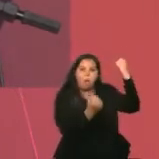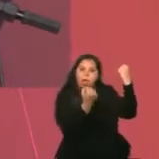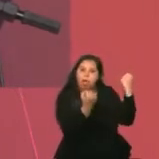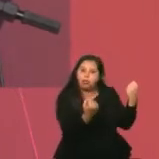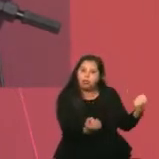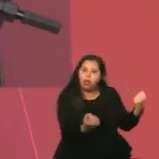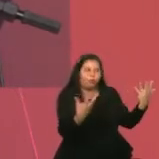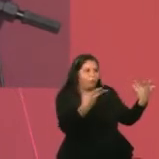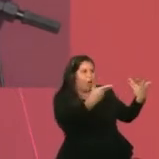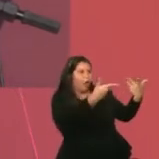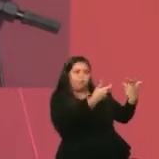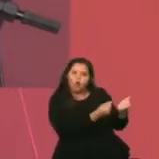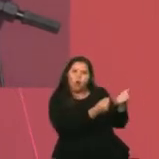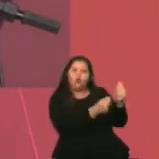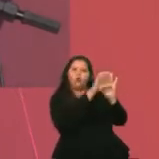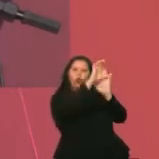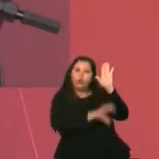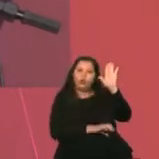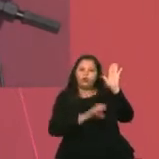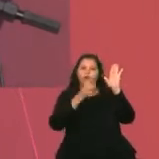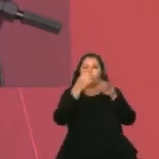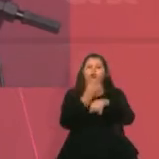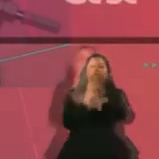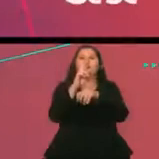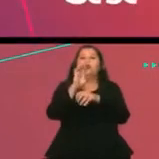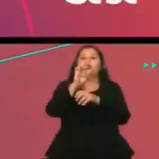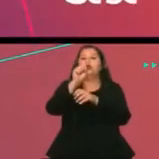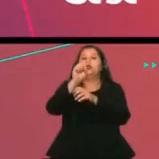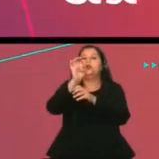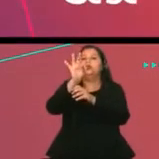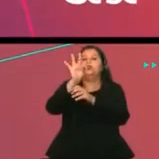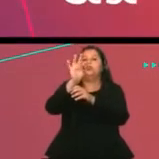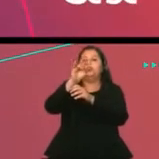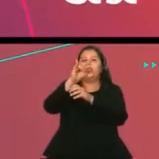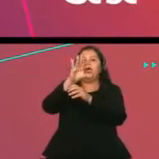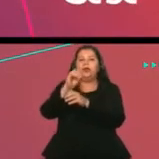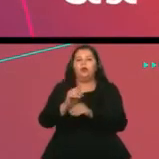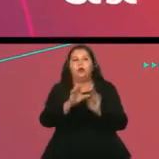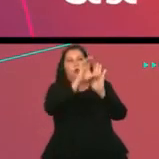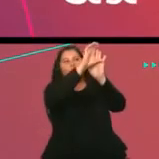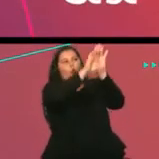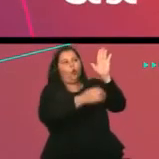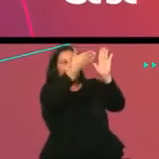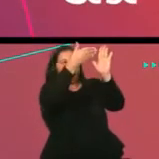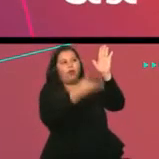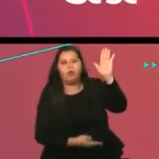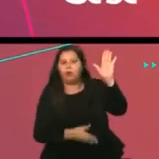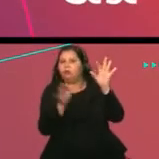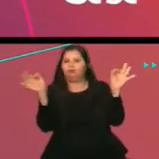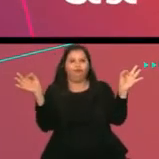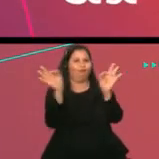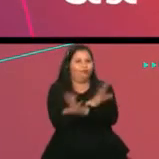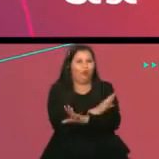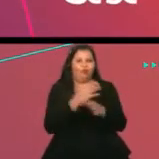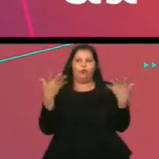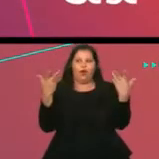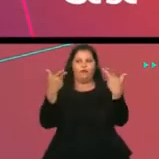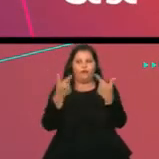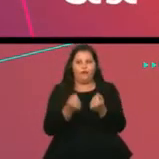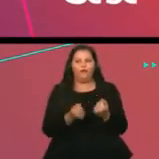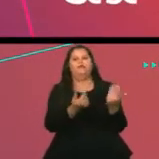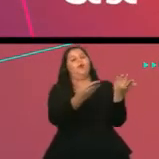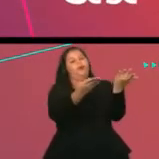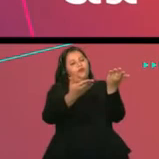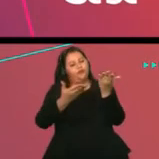e é maravilhoso Doutor estélio Dantas que tem um currículo que fala por si só pode vir